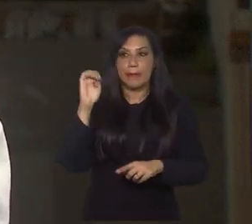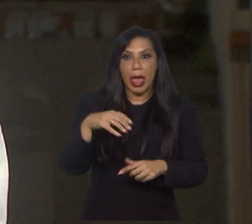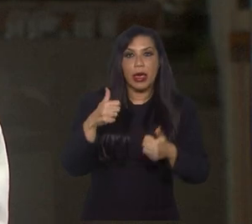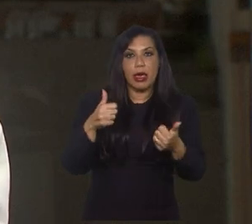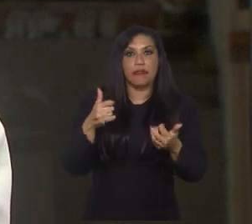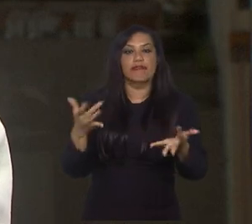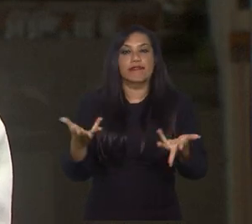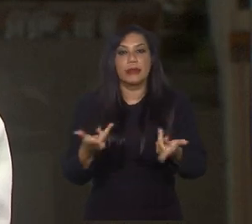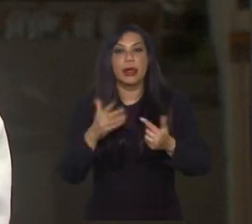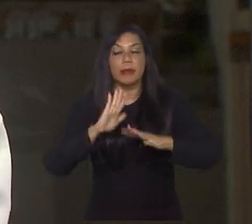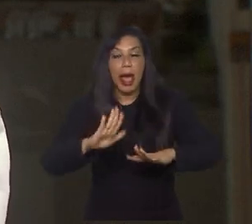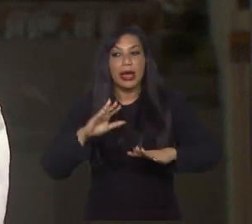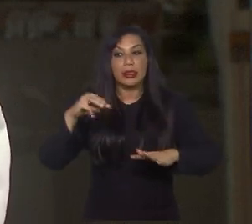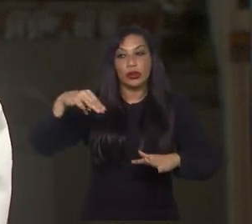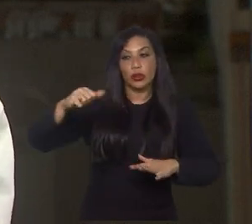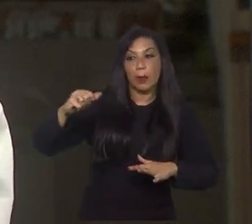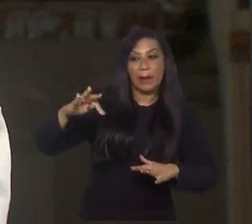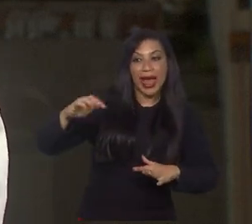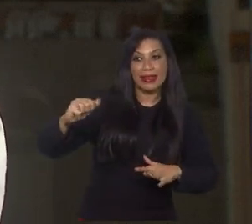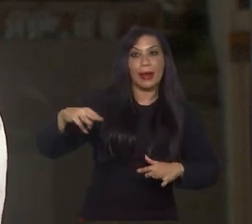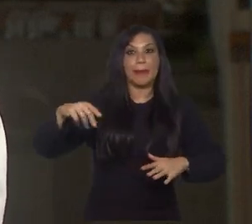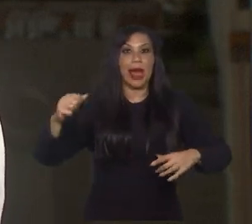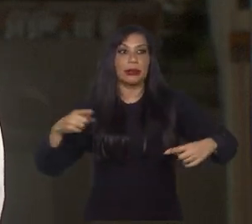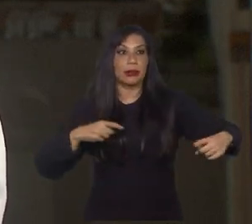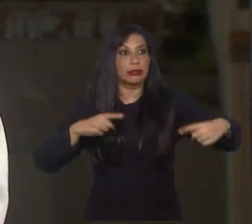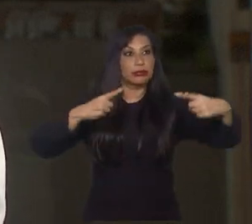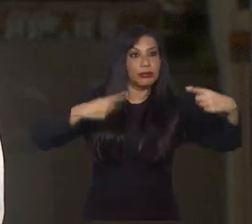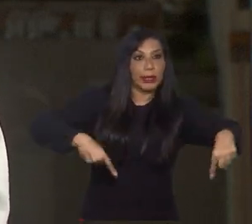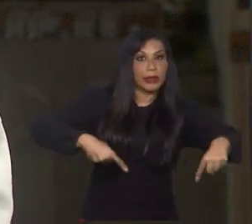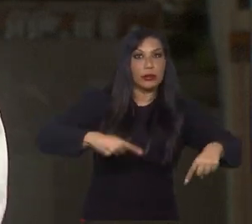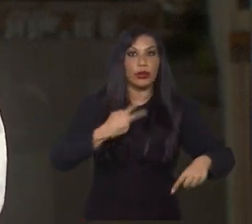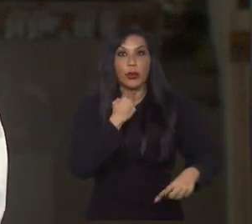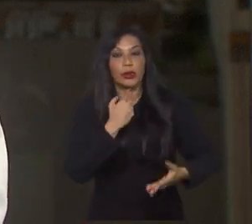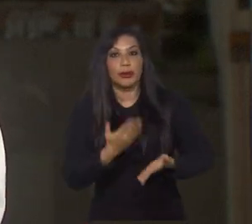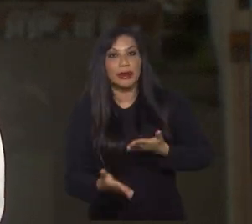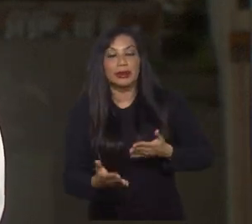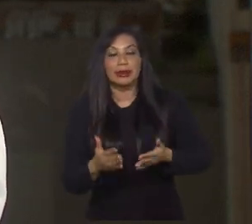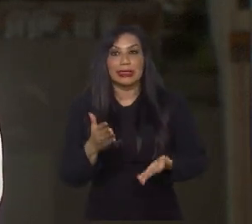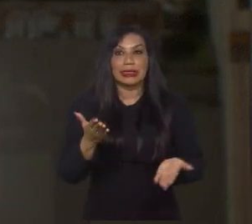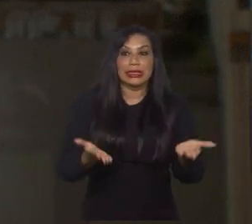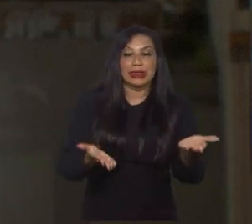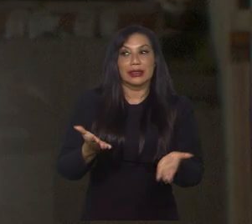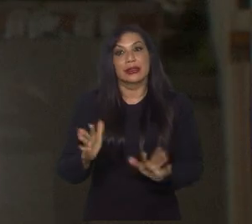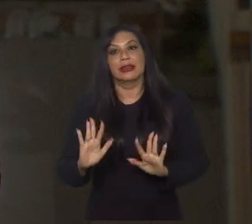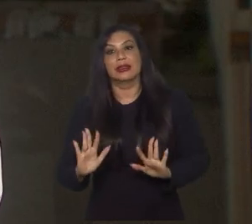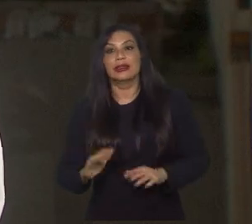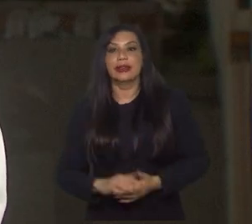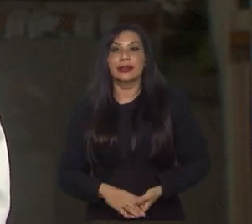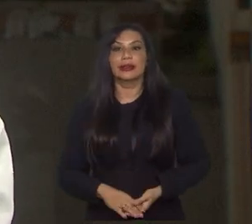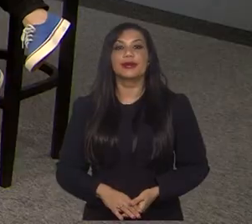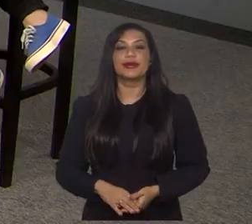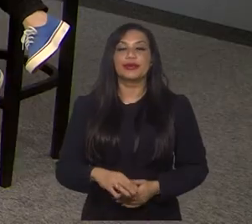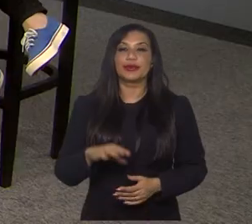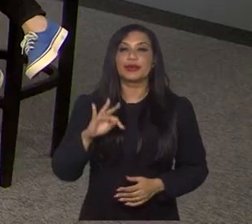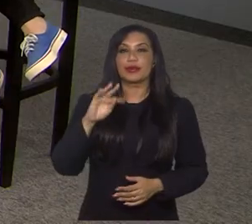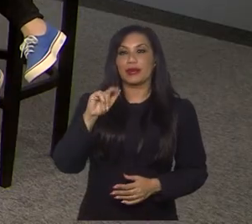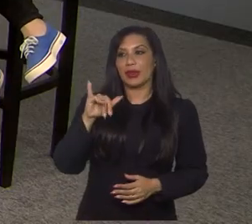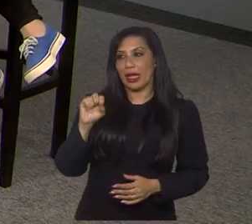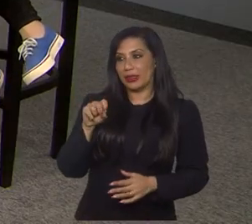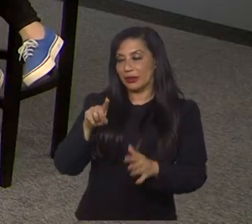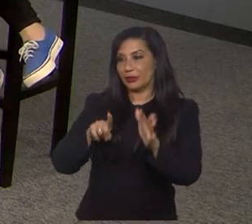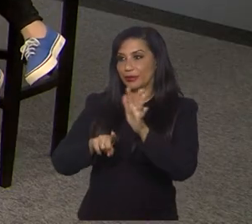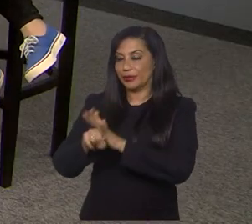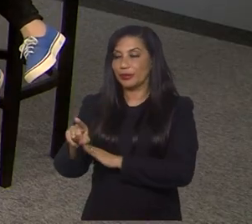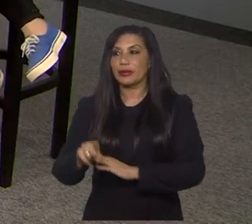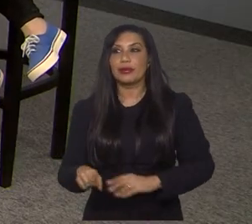momento, talvez no mata-mata, isso comece a desequilibrar um pouquinho pro lado delas, ainda bem. Ô, Thaís, você, a